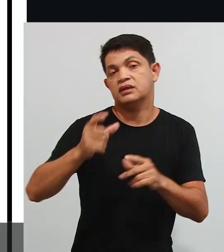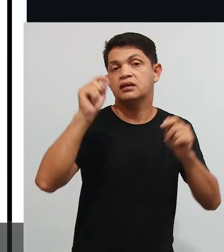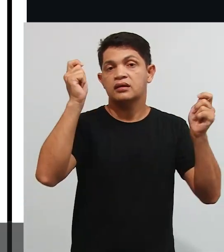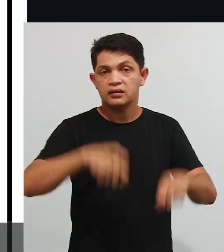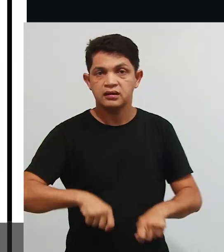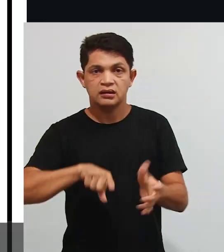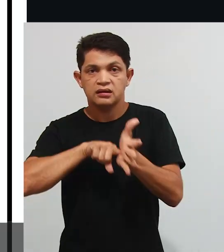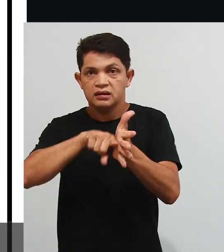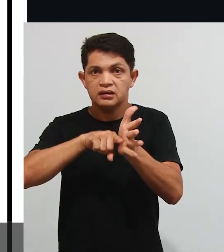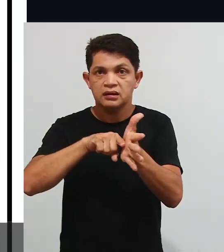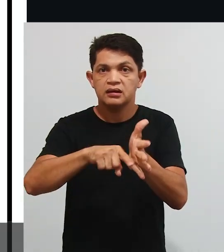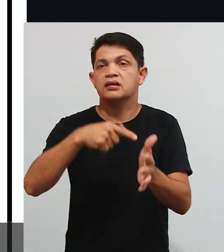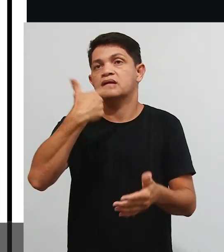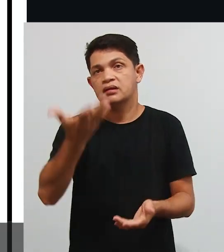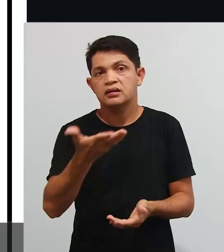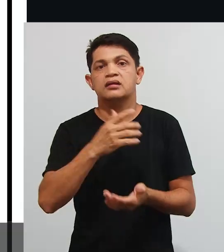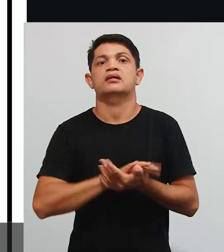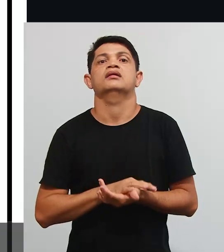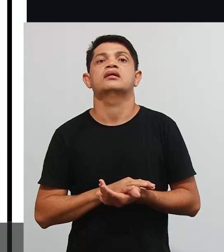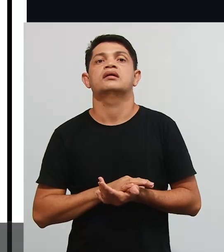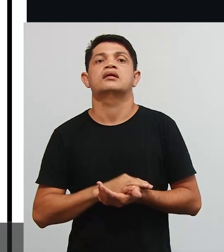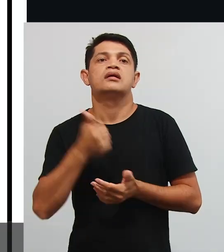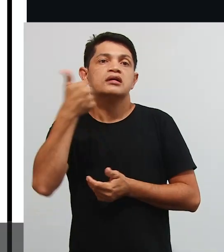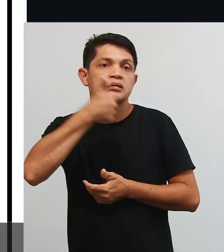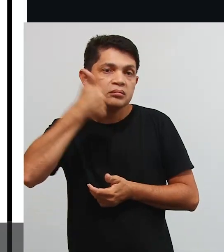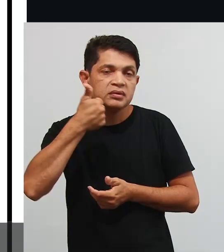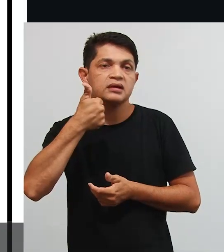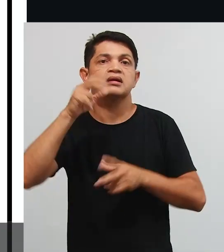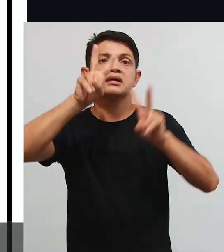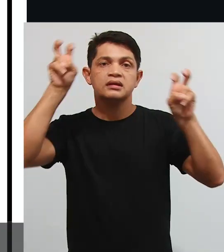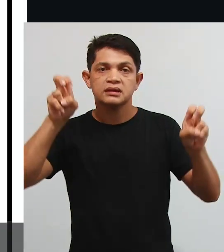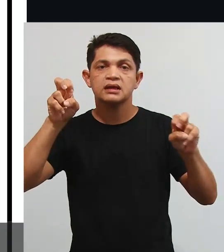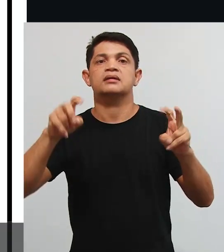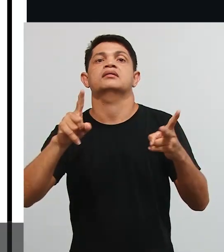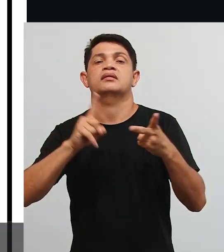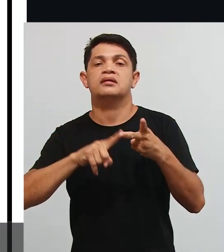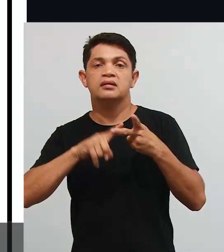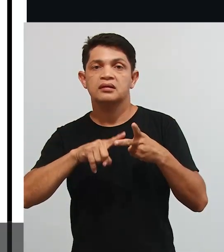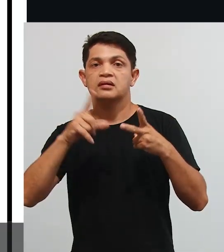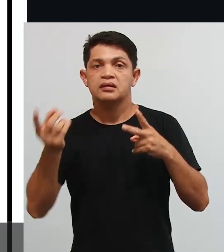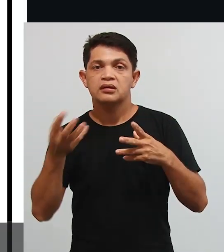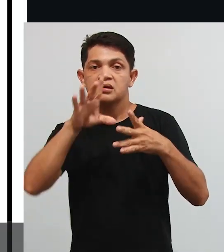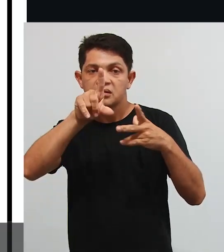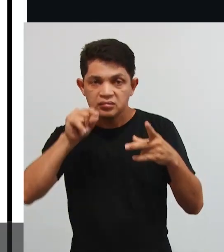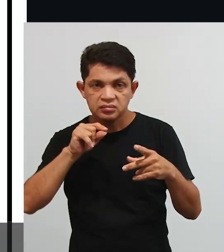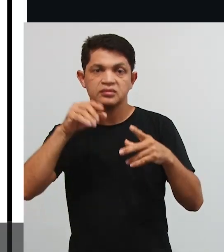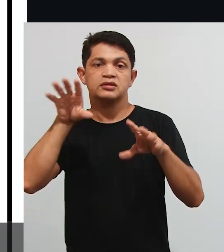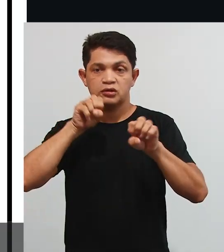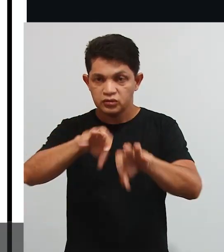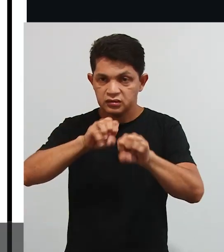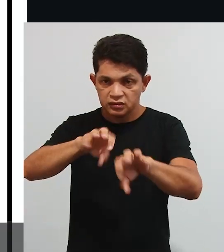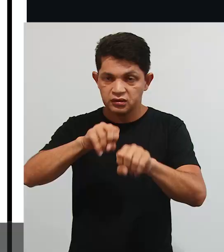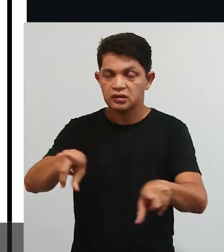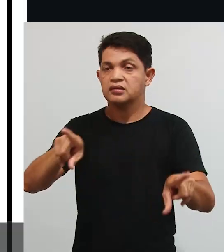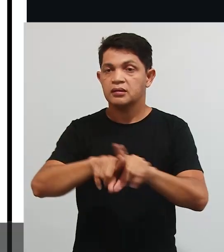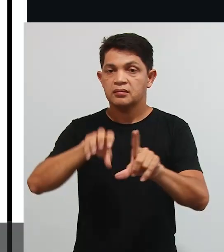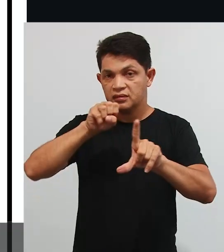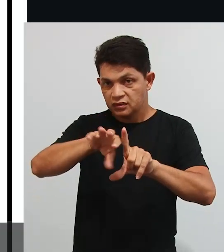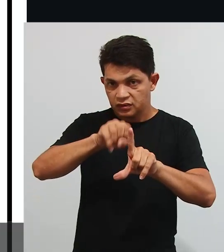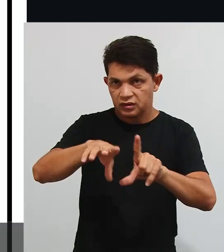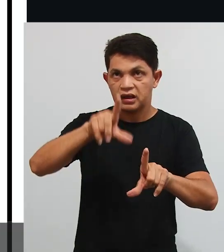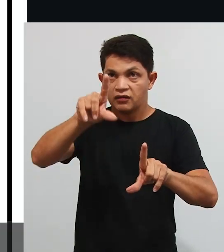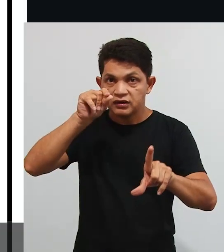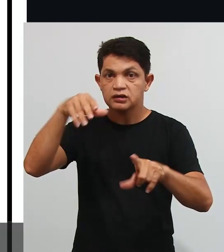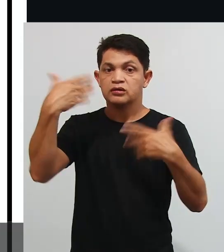pesquisa, uma das primeiras decisões é você escolher o tema e, em razão do tema, você escolher o seu orientador. A escolha do